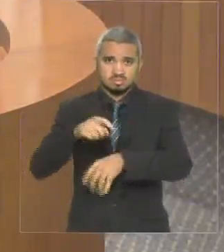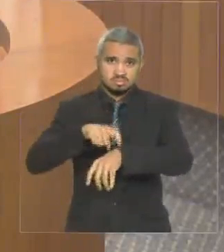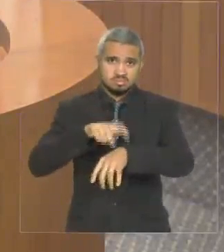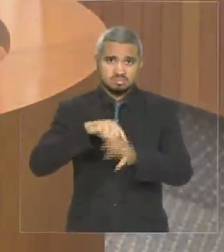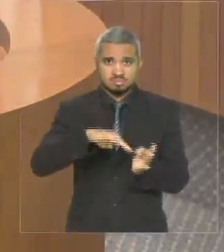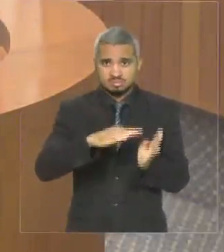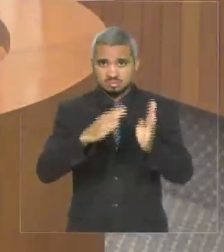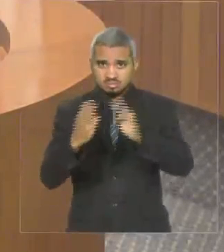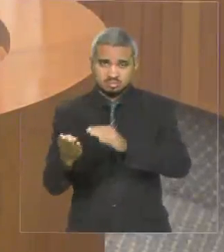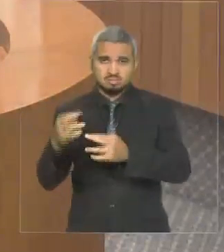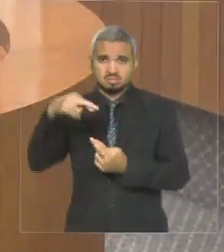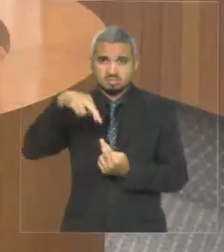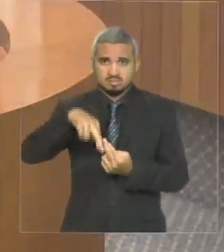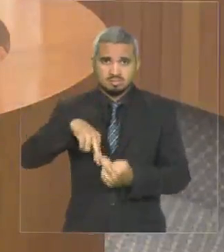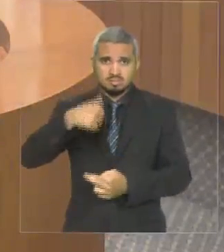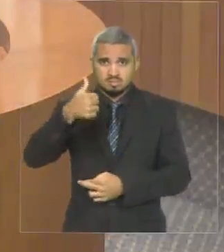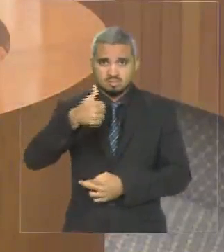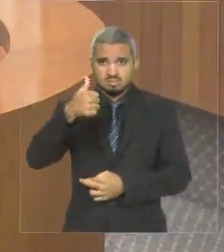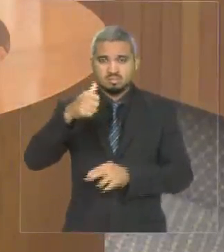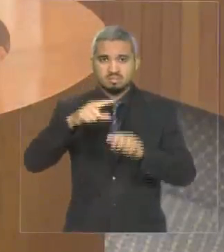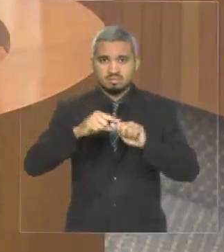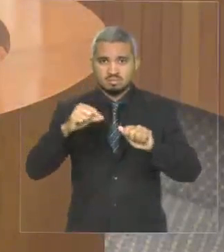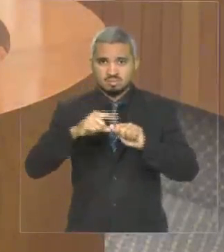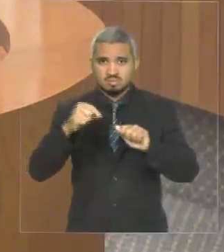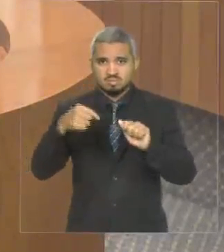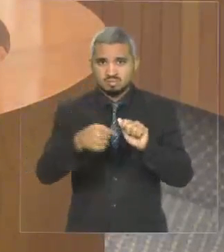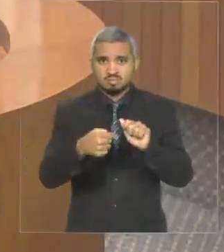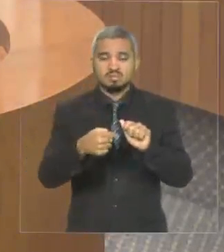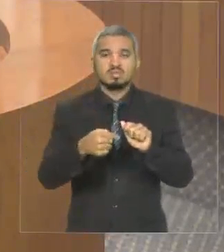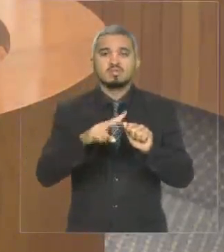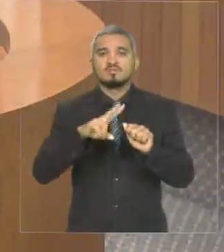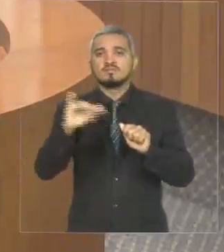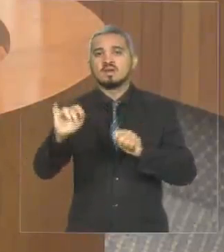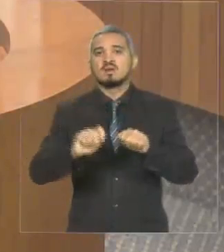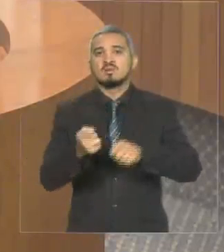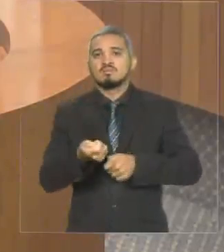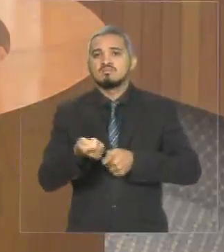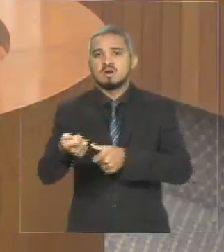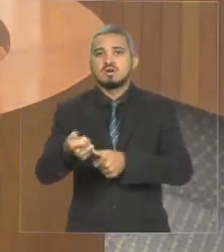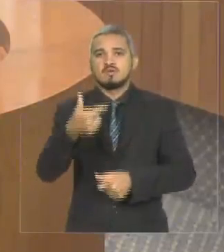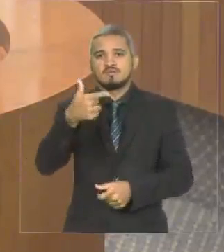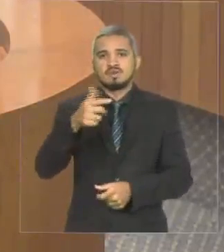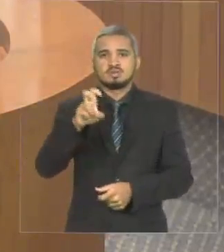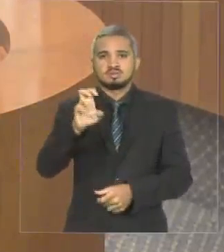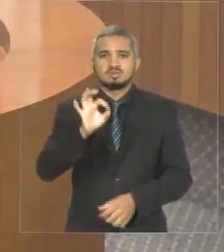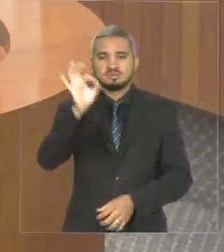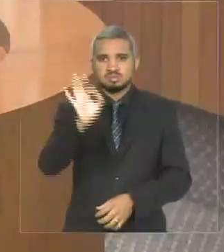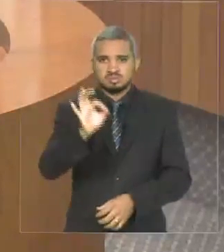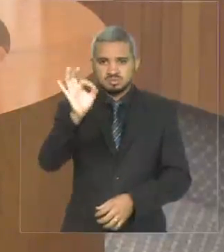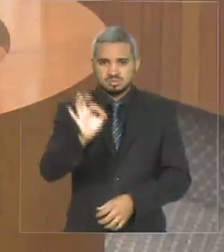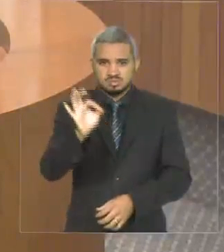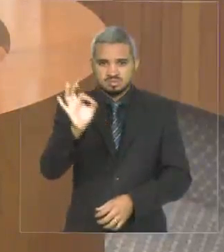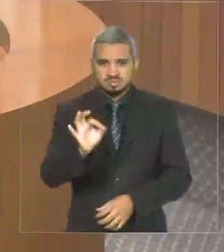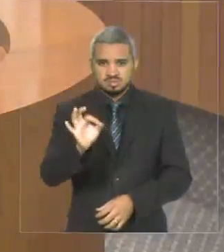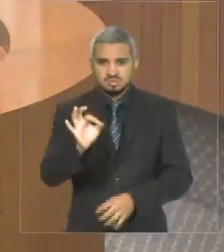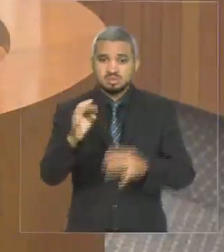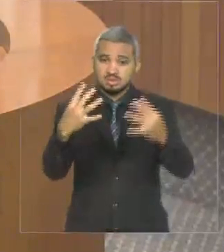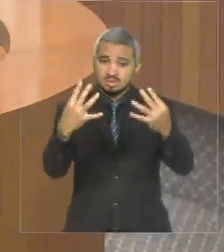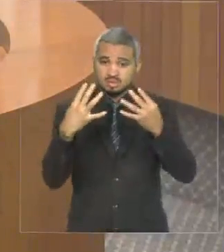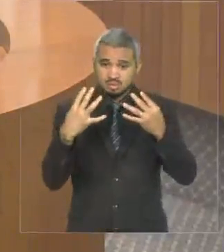parágrafo 1º deste artigo, será concedida no percentual de 25%, e aí preste